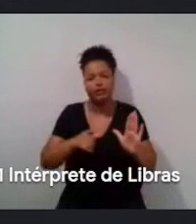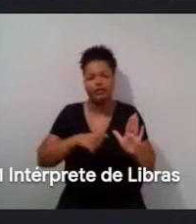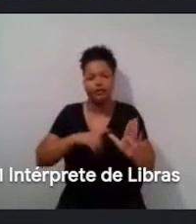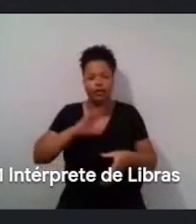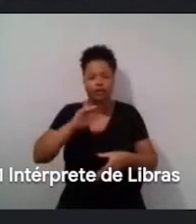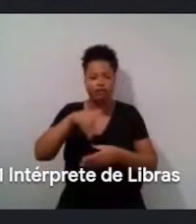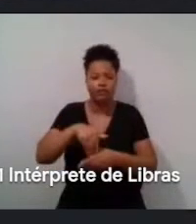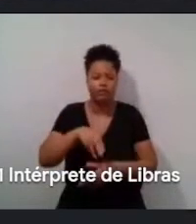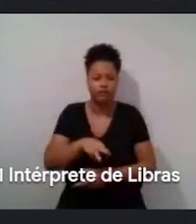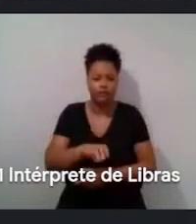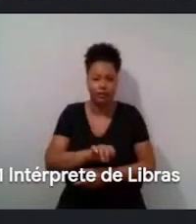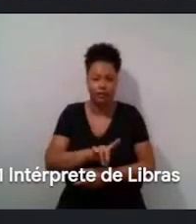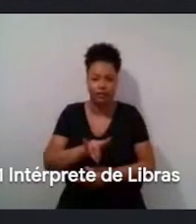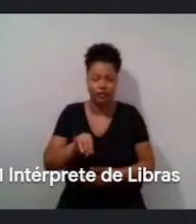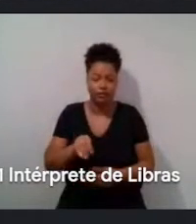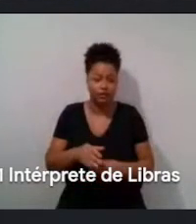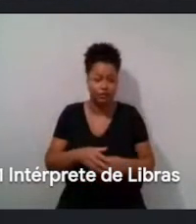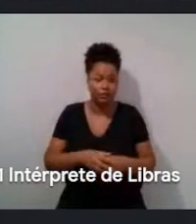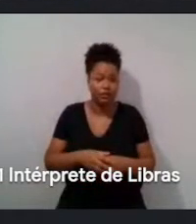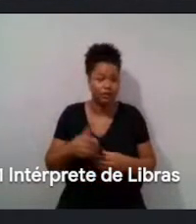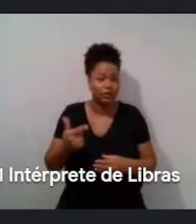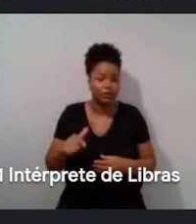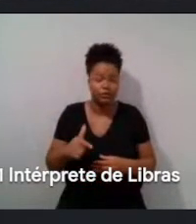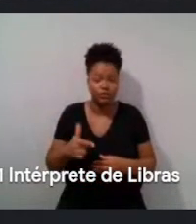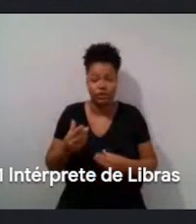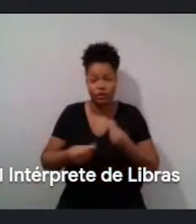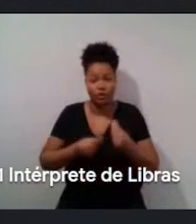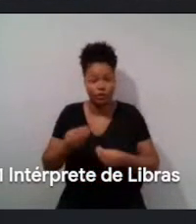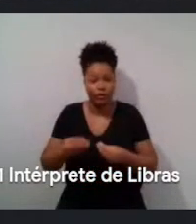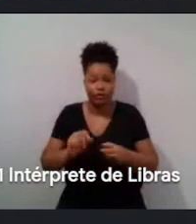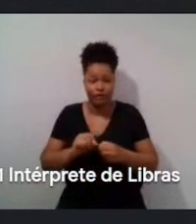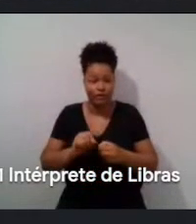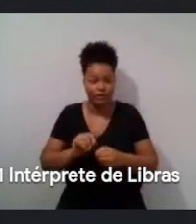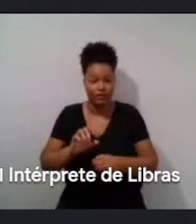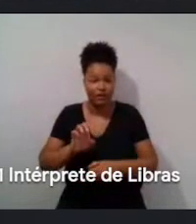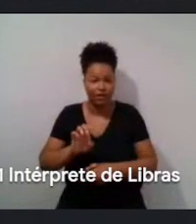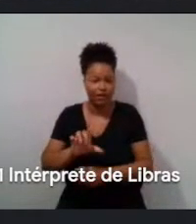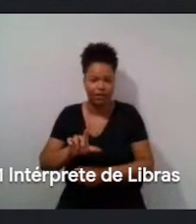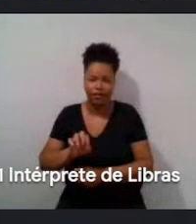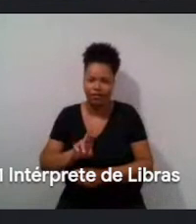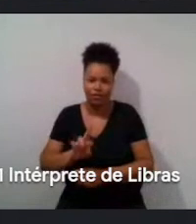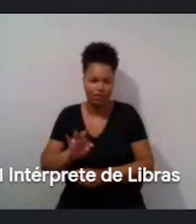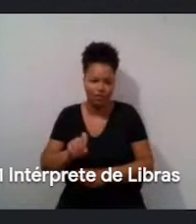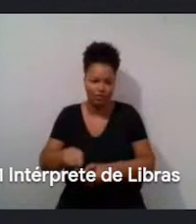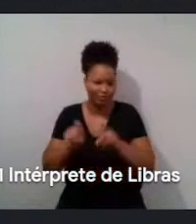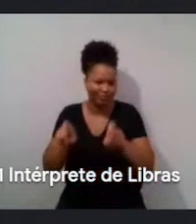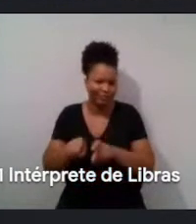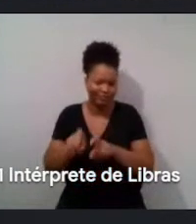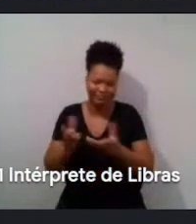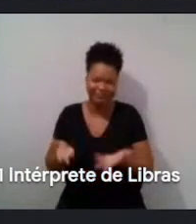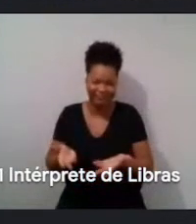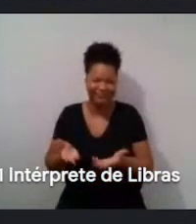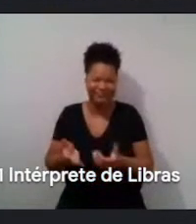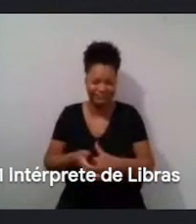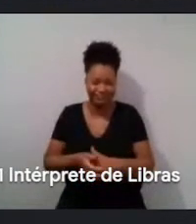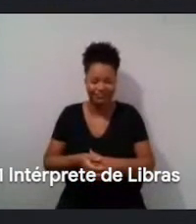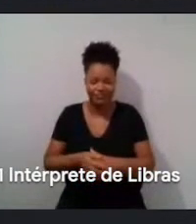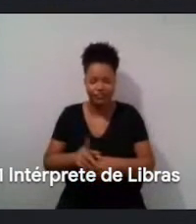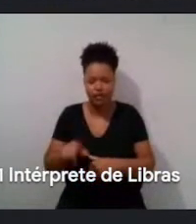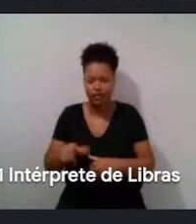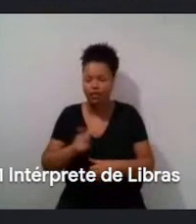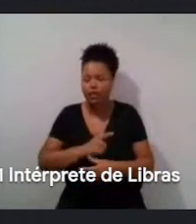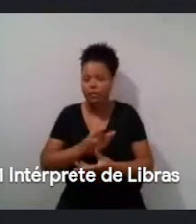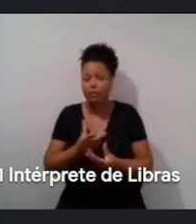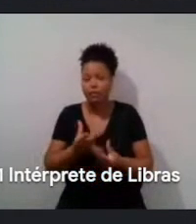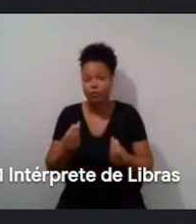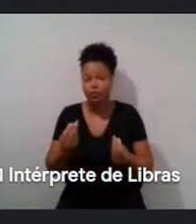que fazer o voto médio, que não tem como fazer pelo meio eletrônico, não há como fazer. Então, tem muitas coisas que a presencial